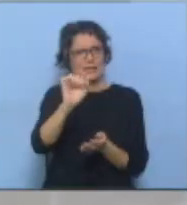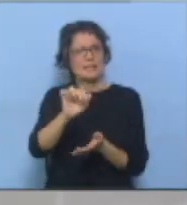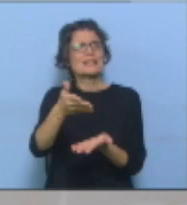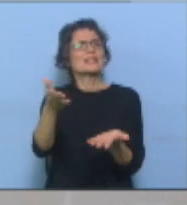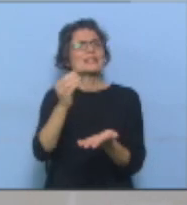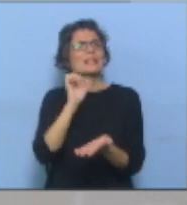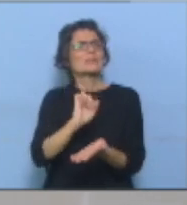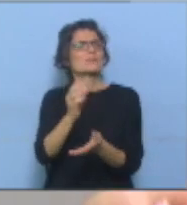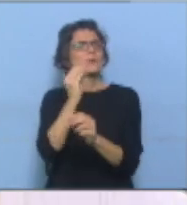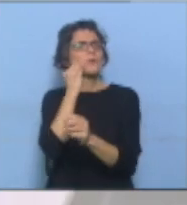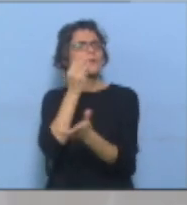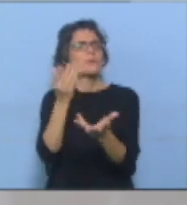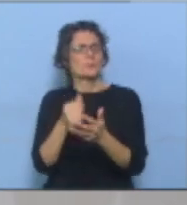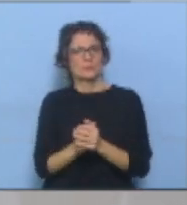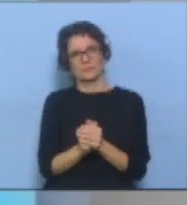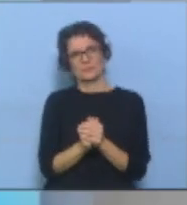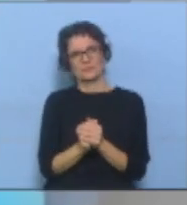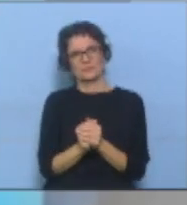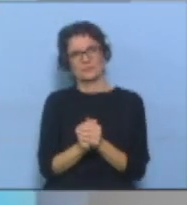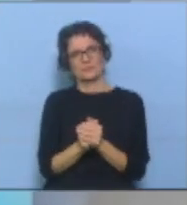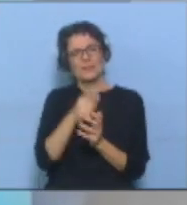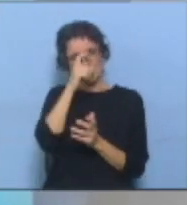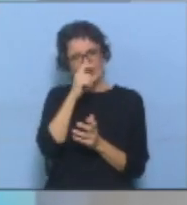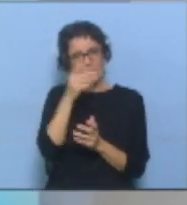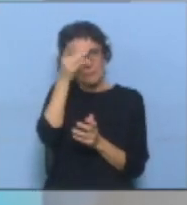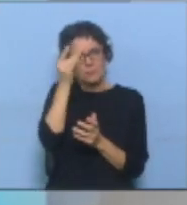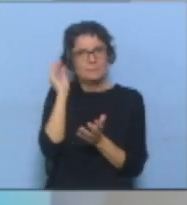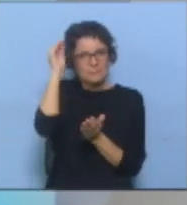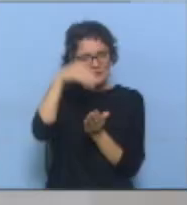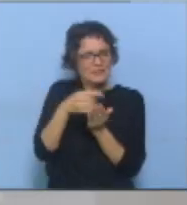Boa pergunta. Como é que se vai lembrando dele naquilo que faz?